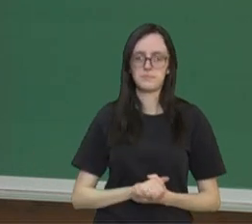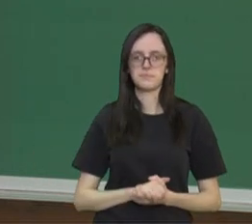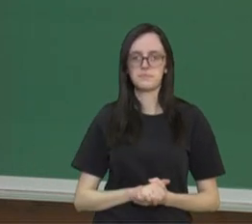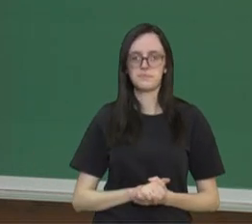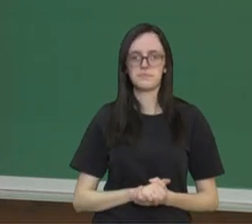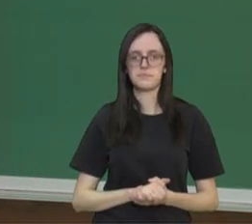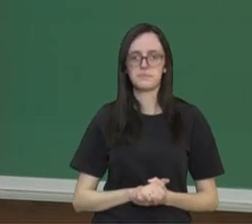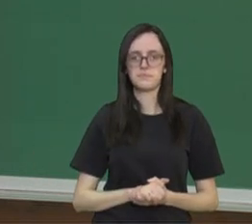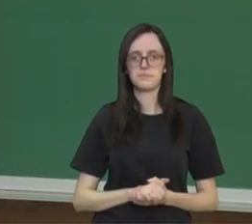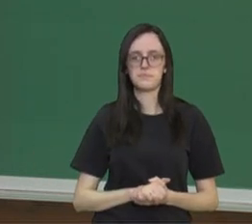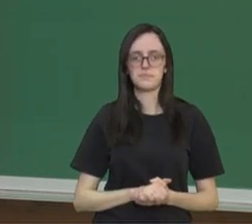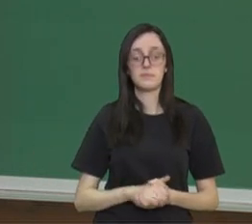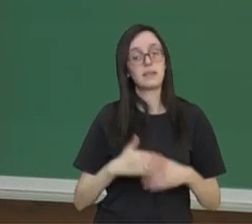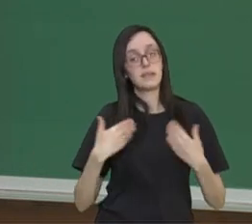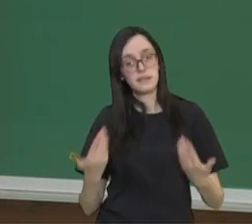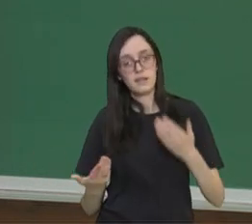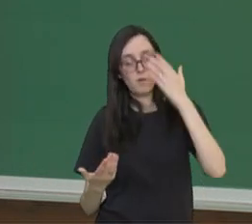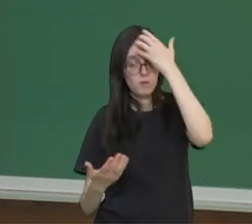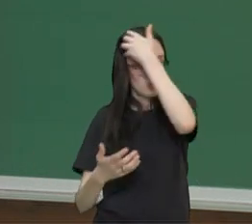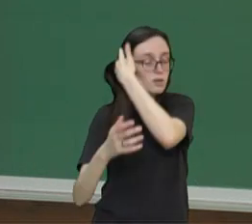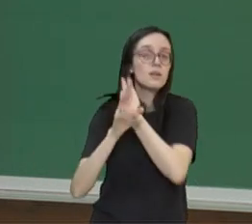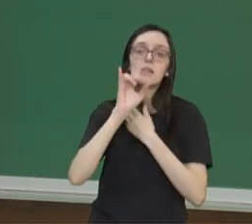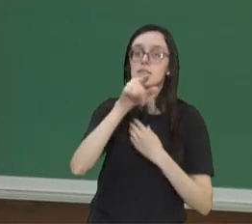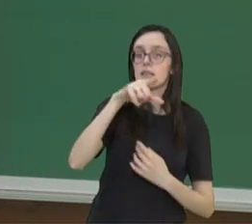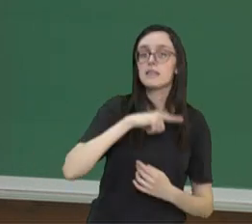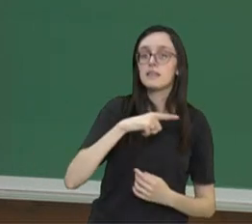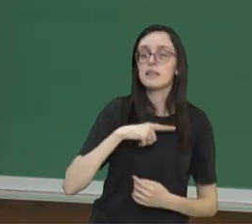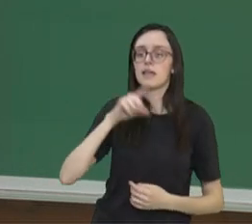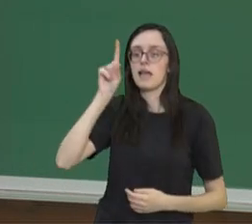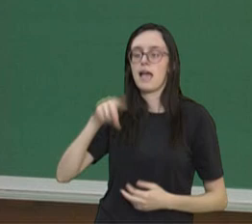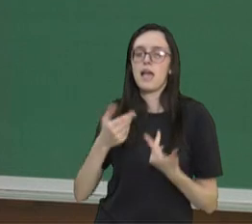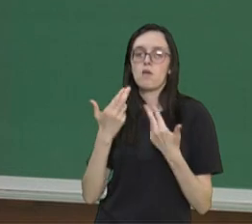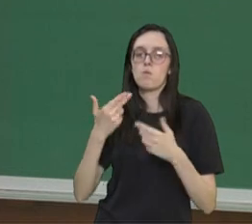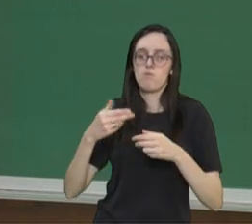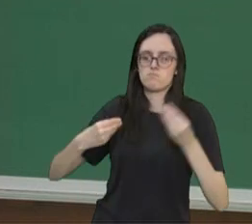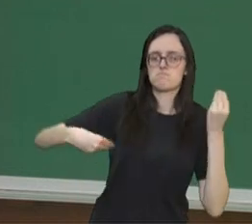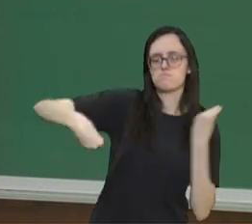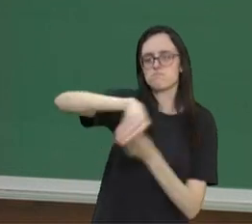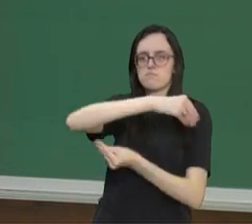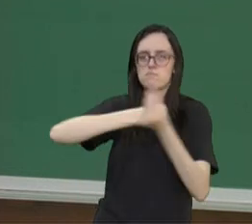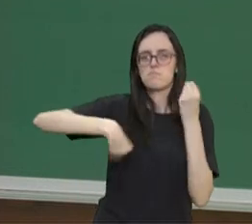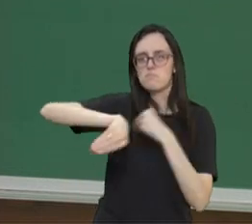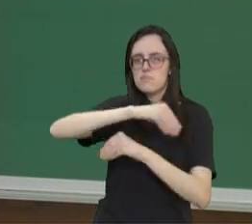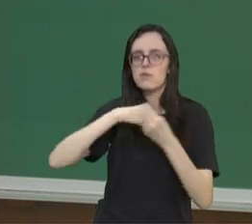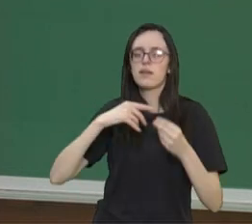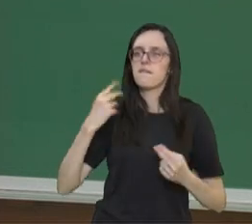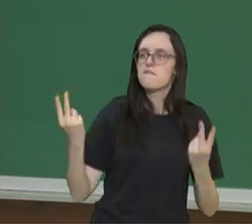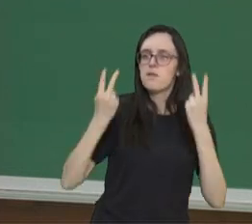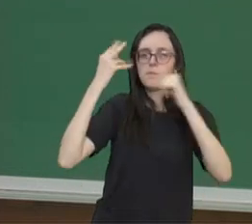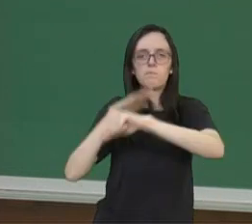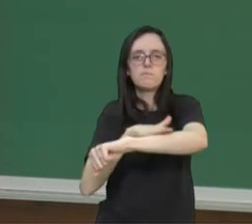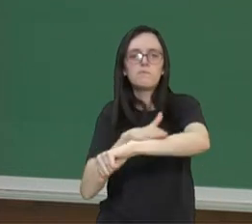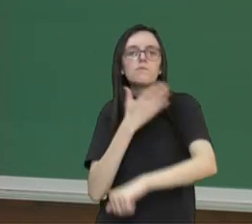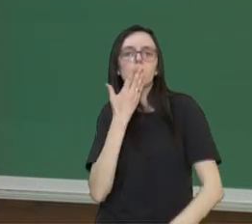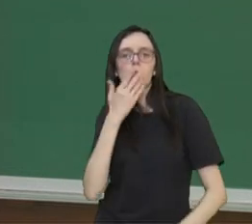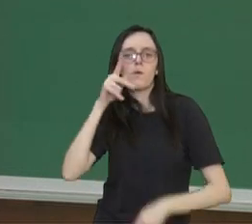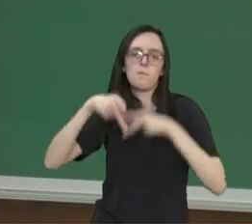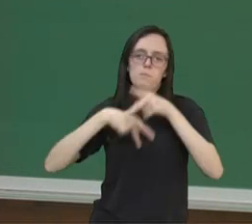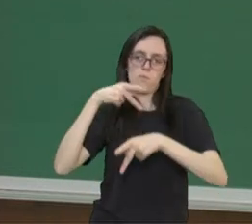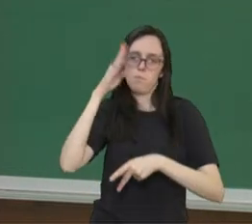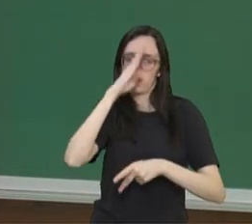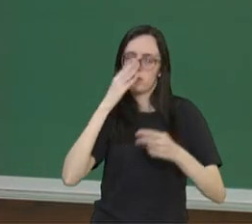negra. Então, você tem essa mestiçagem toda acontecendo no Brasil e essa valorização do povo